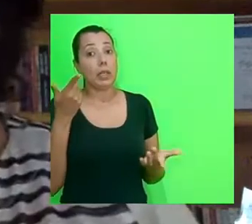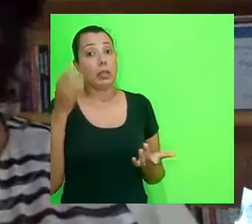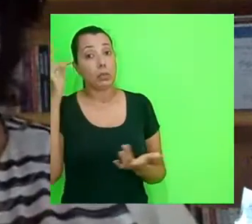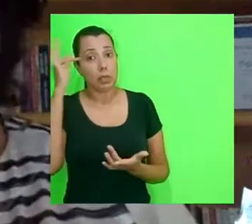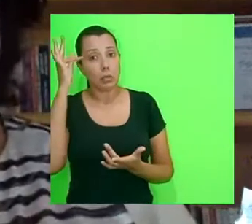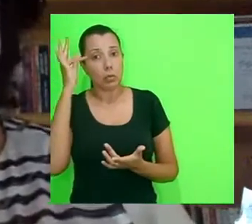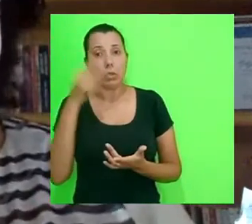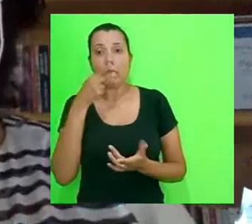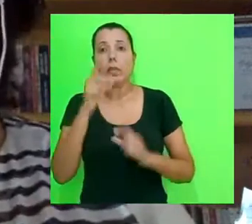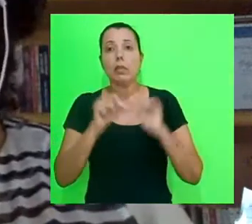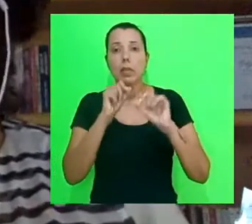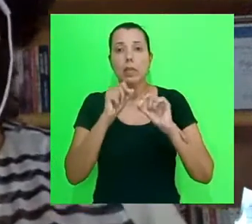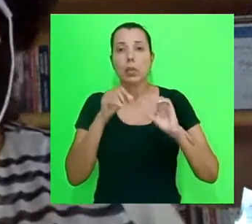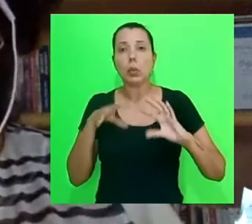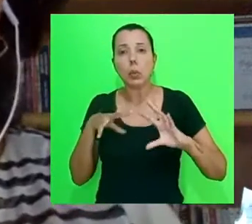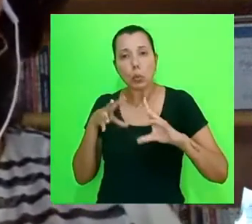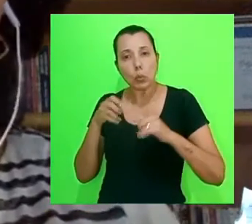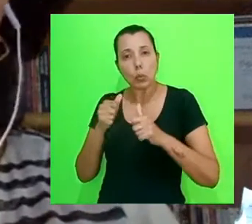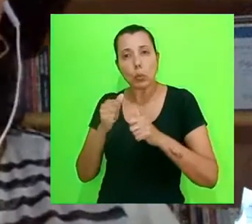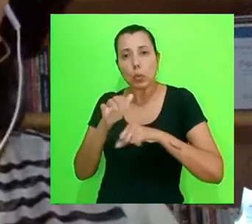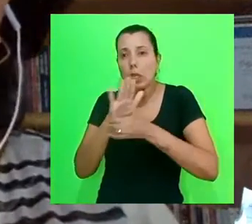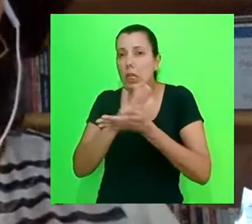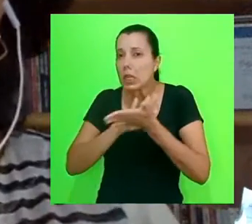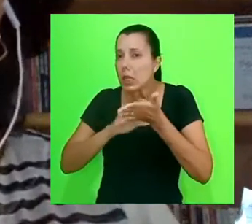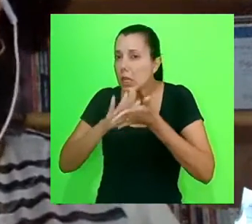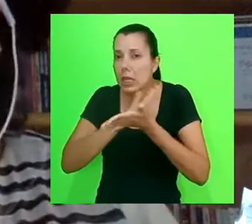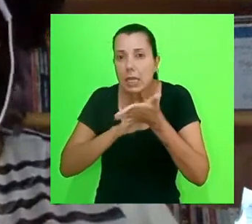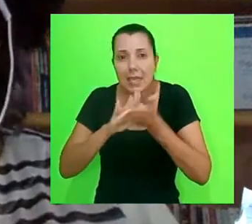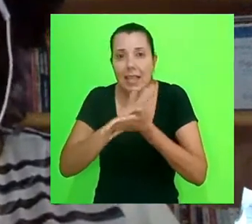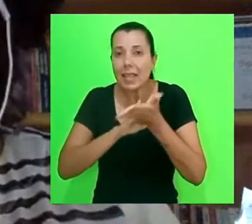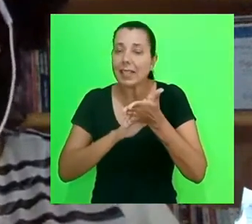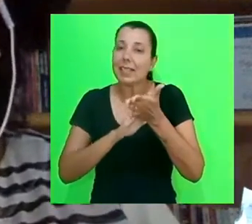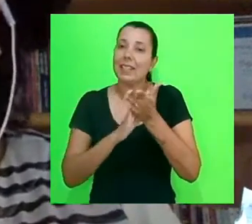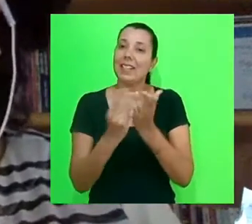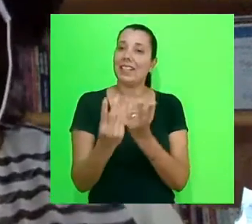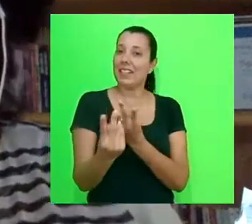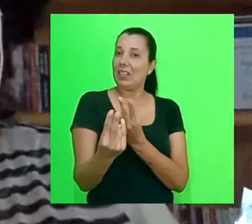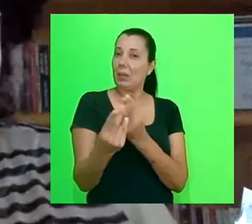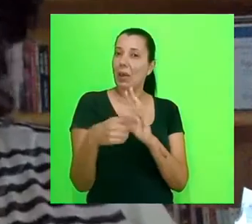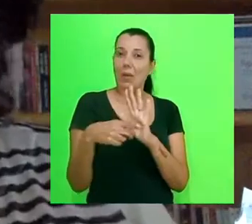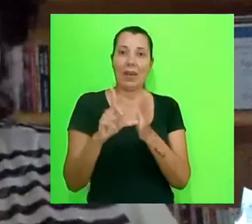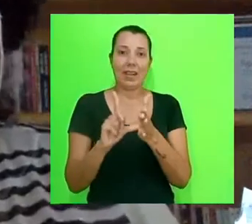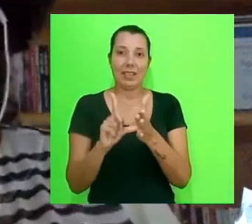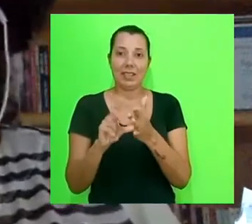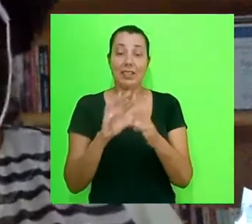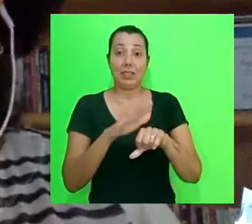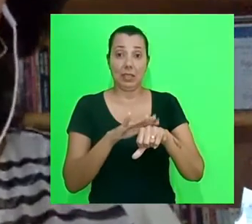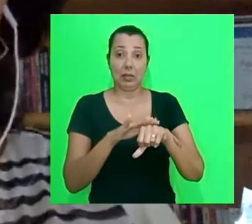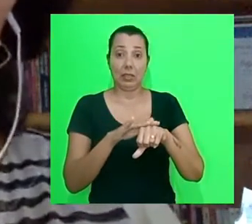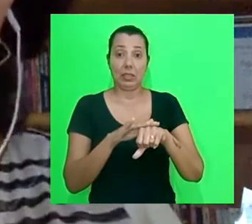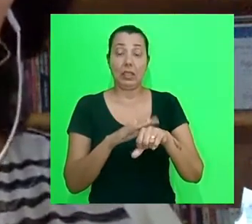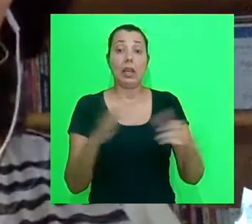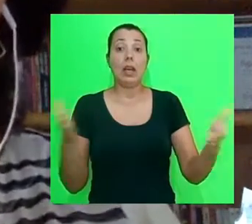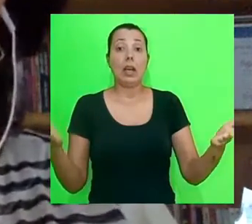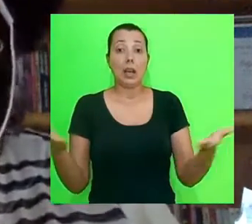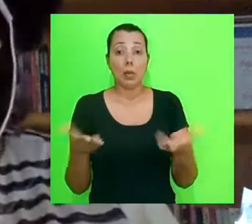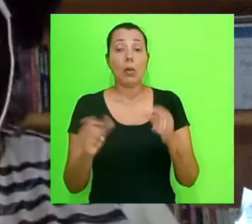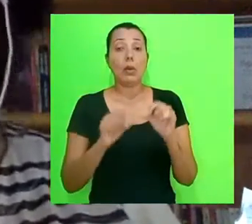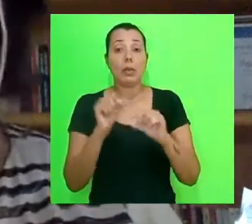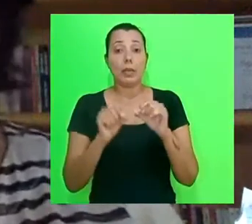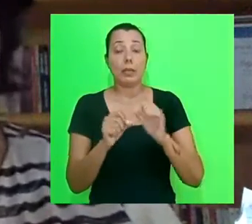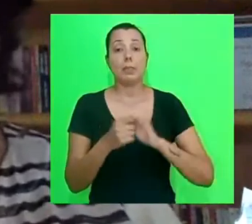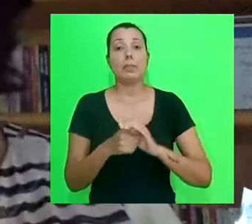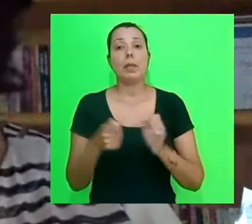penso que permanece, é a necessidade de continuarmos a lutar para que as políticas públicas